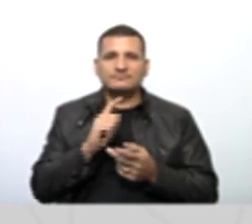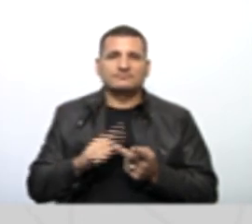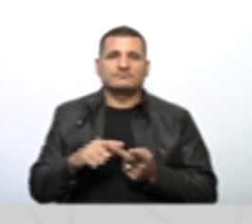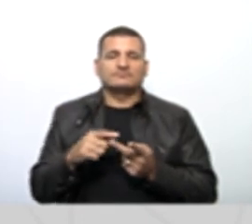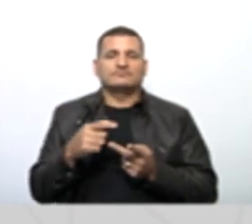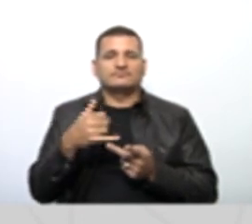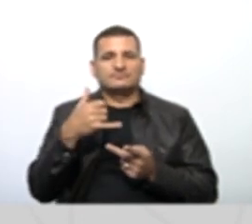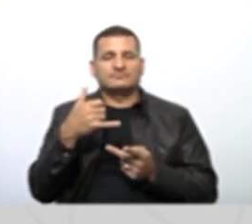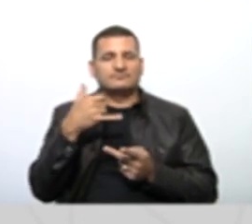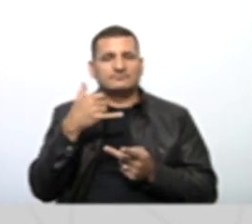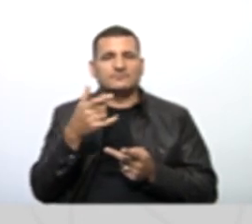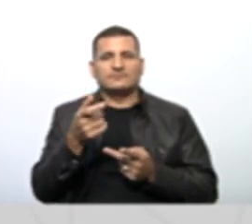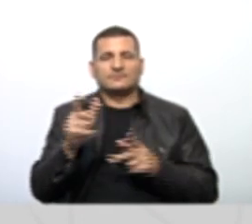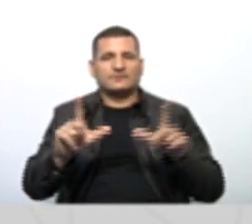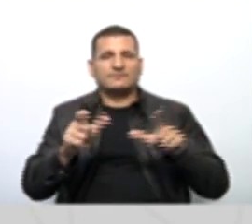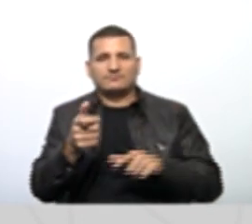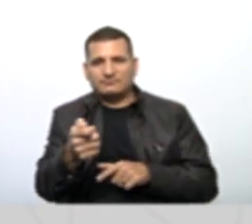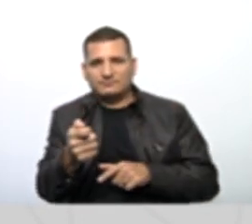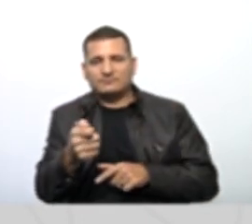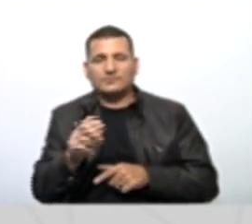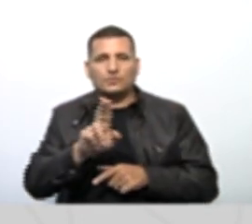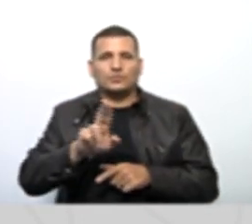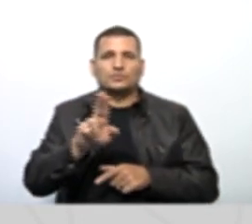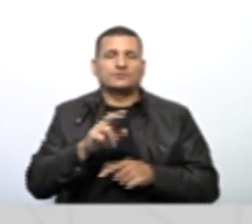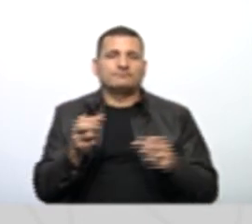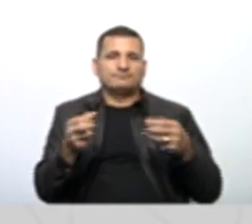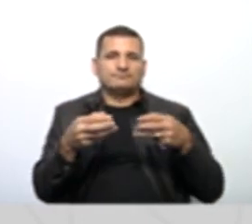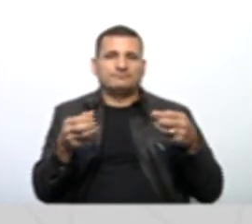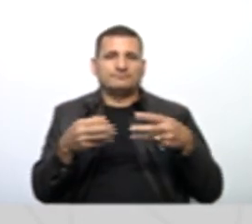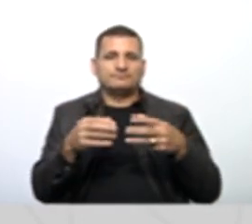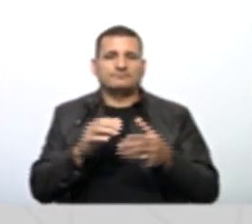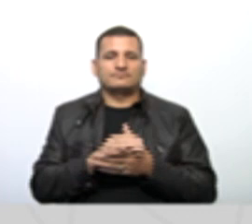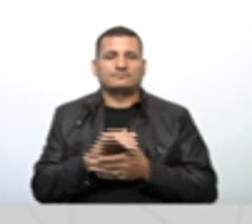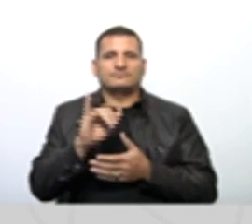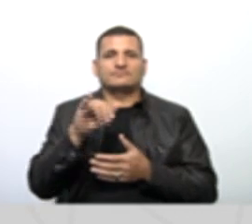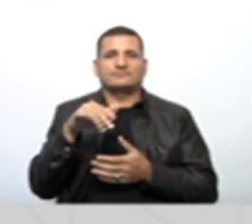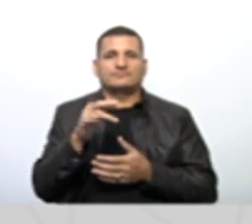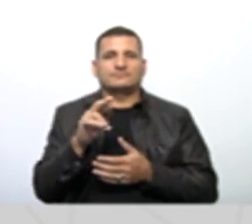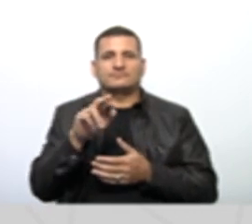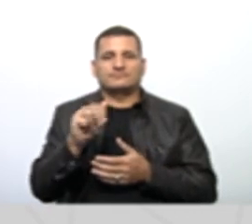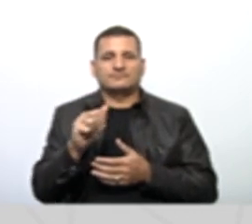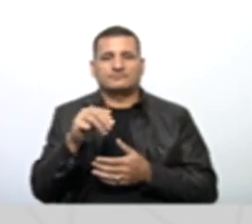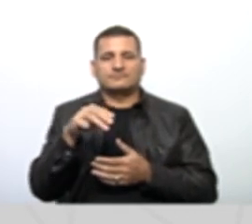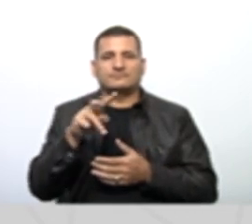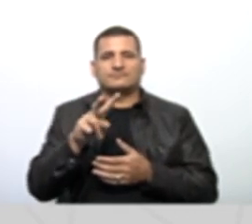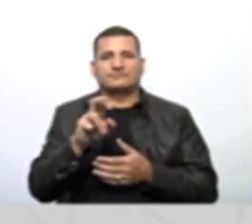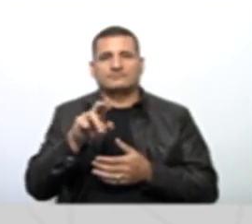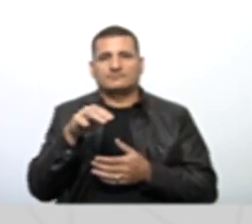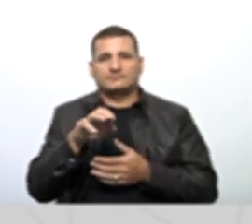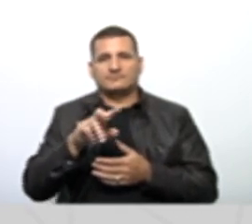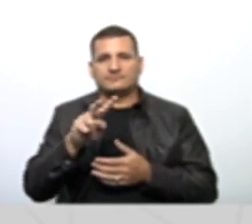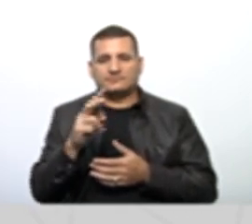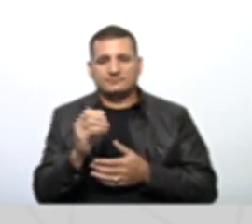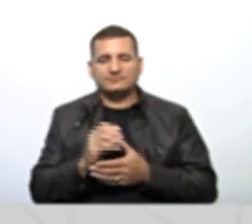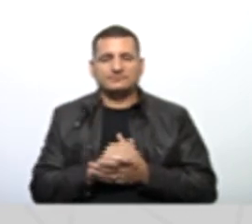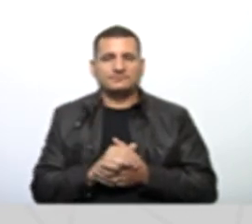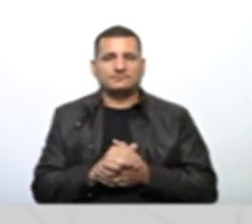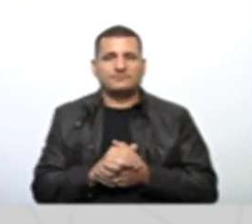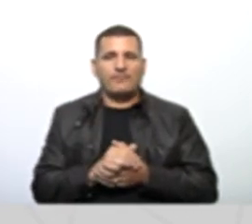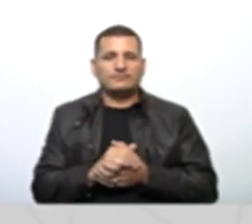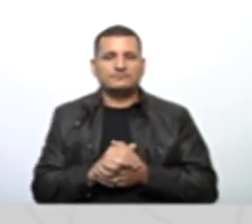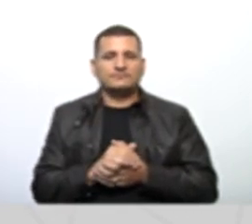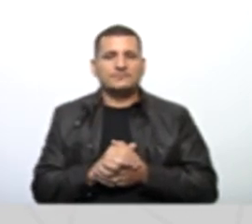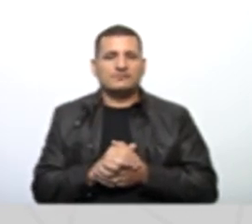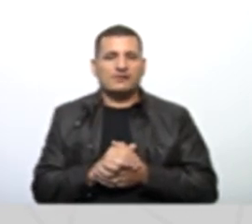será acionar esses controles todo utiliza essa tecnologia de rede sem fio poder tap conectando é esse exatamente mas o